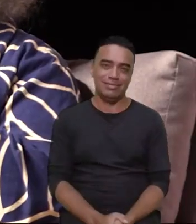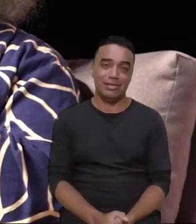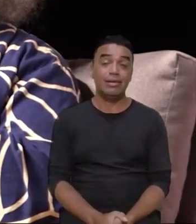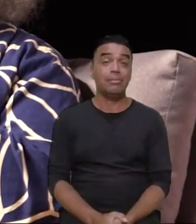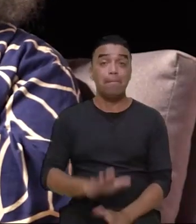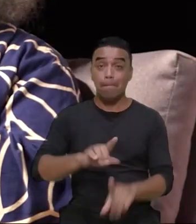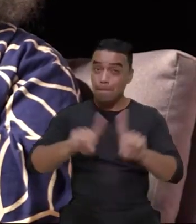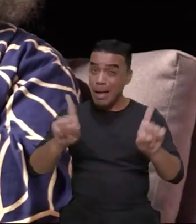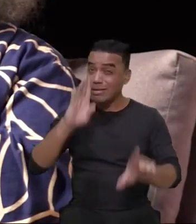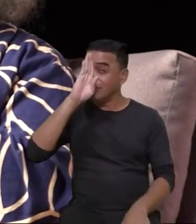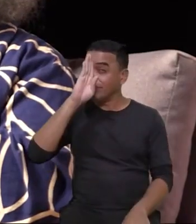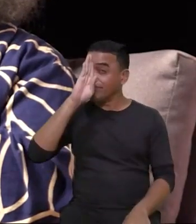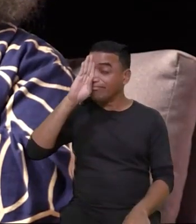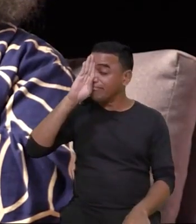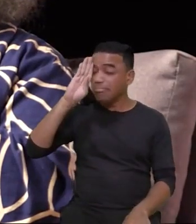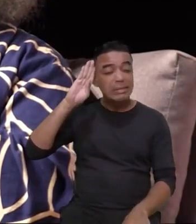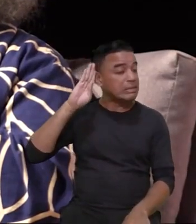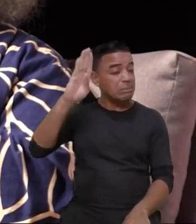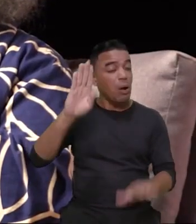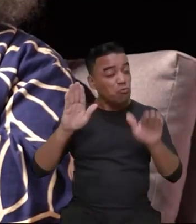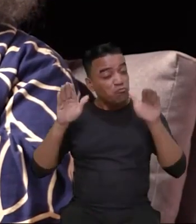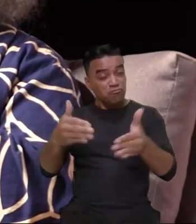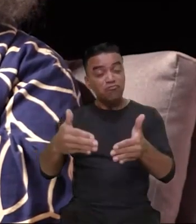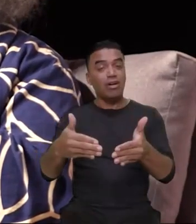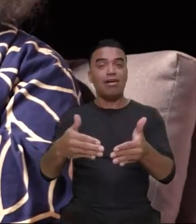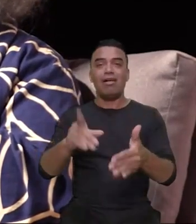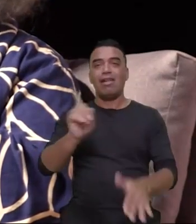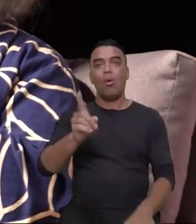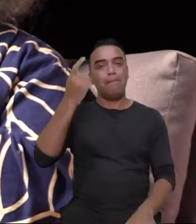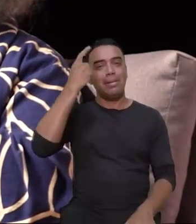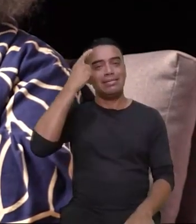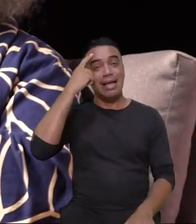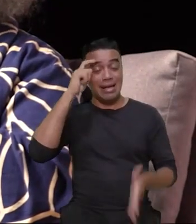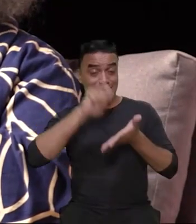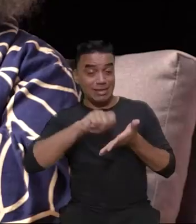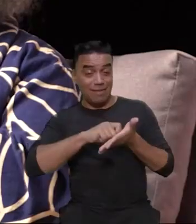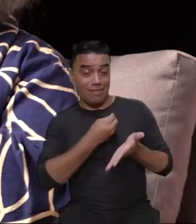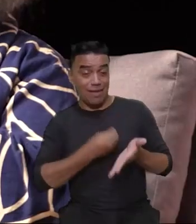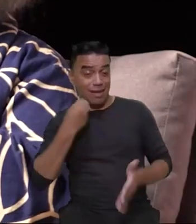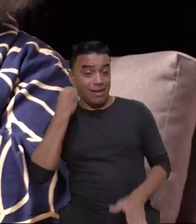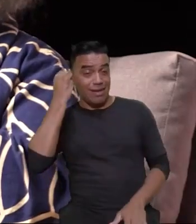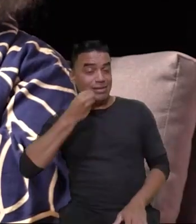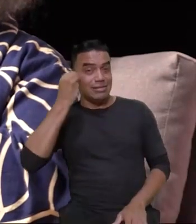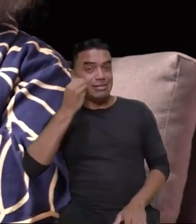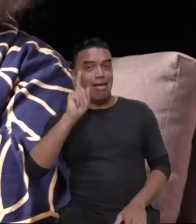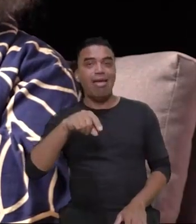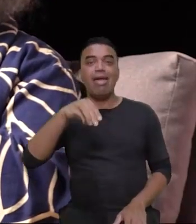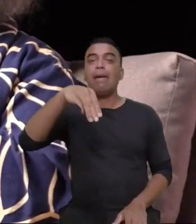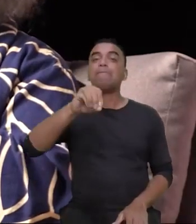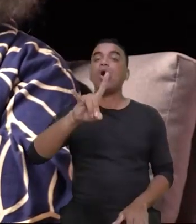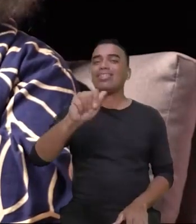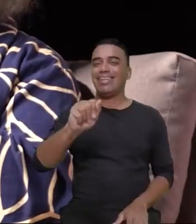Mas o principal é realmente não pensar que escrevivência é moda,